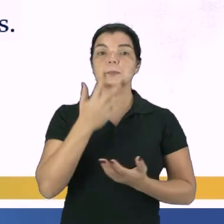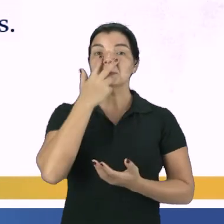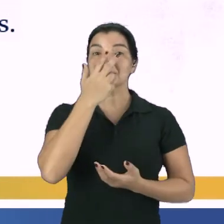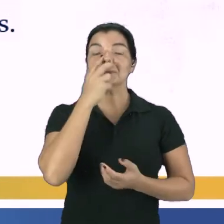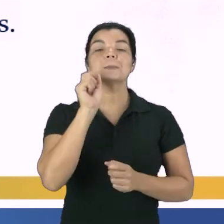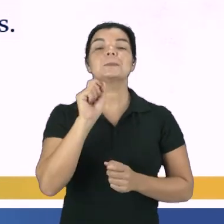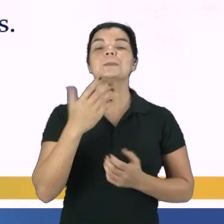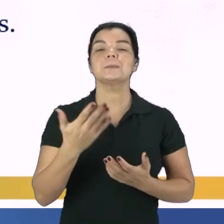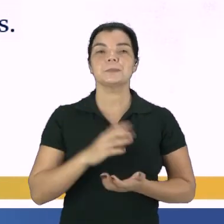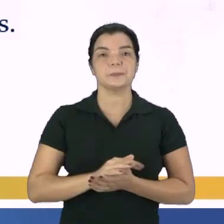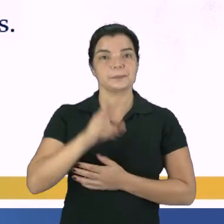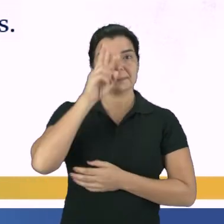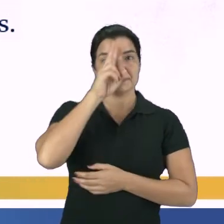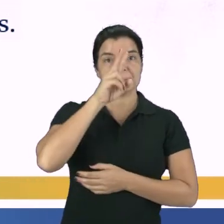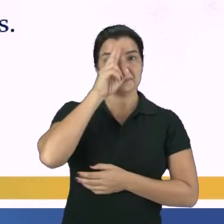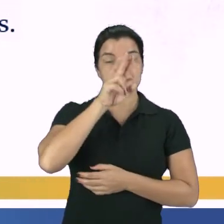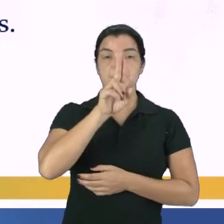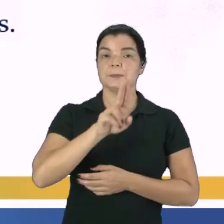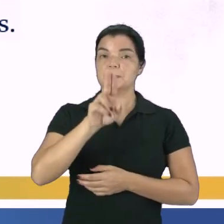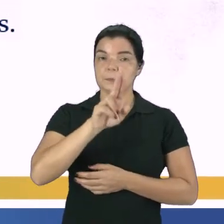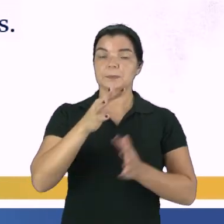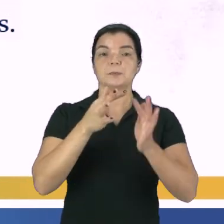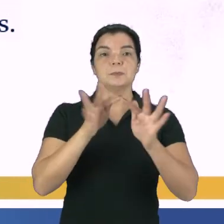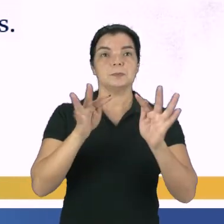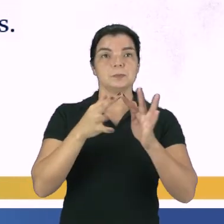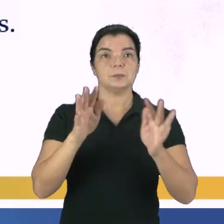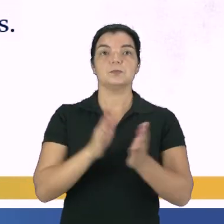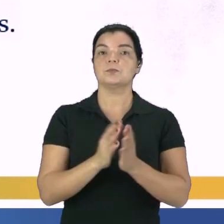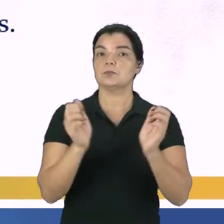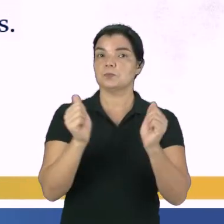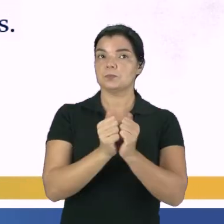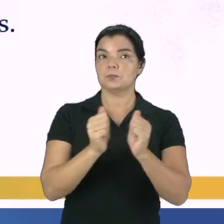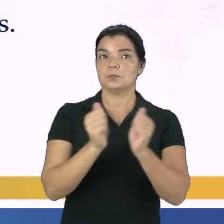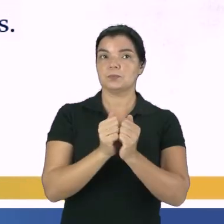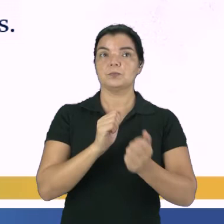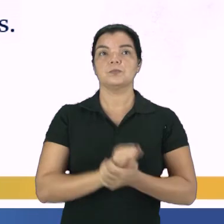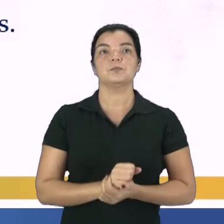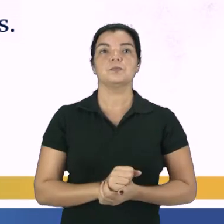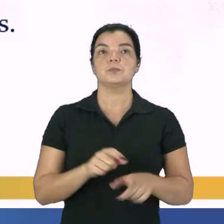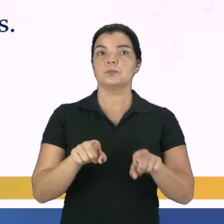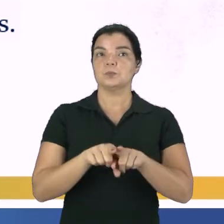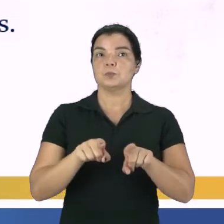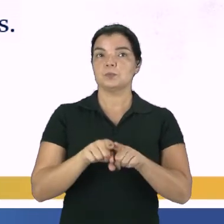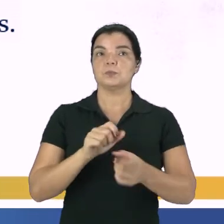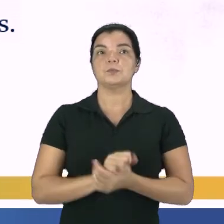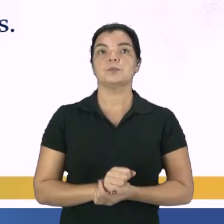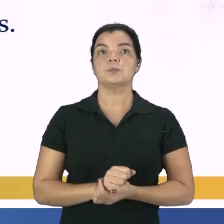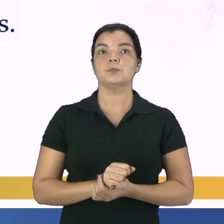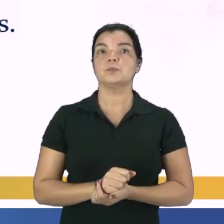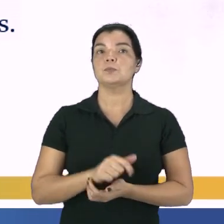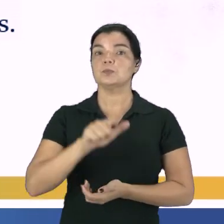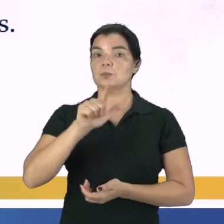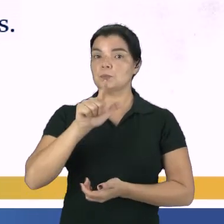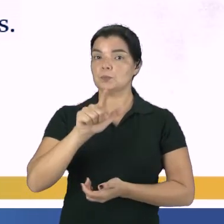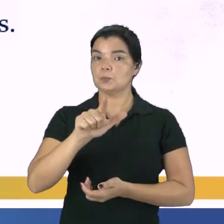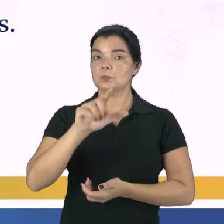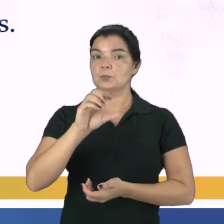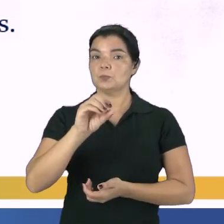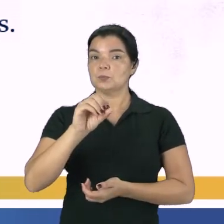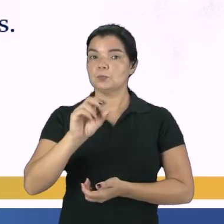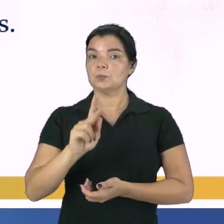parece? E lembrem-se que quando a gente usa essa construção aí da junção do what com o look like, a gente pede